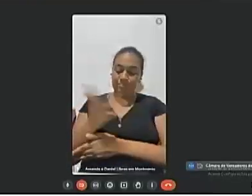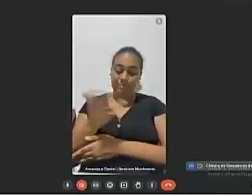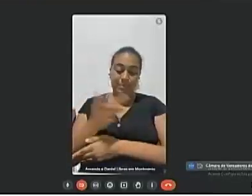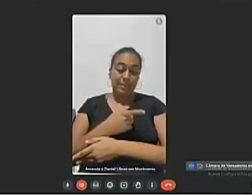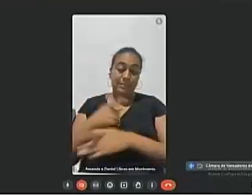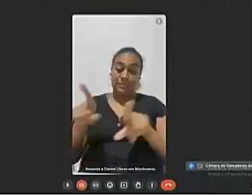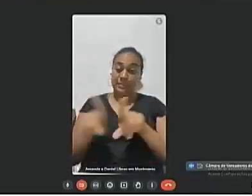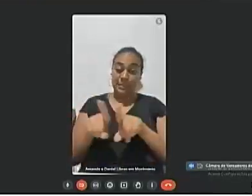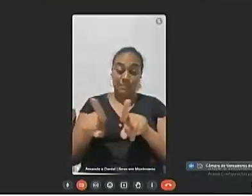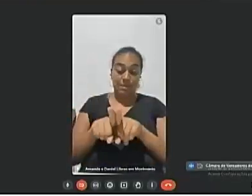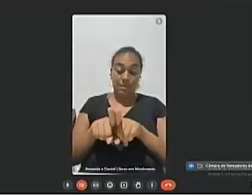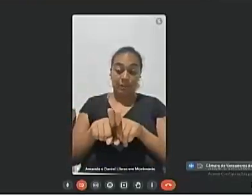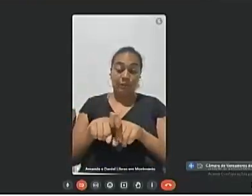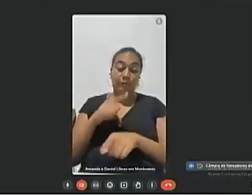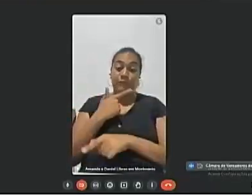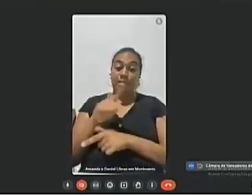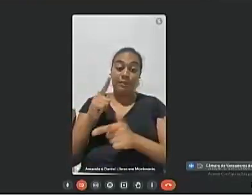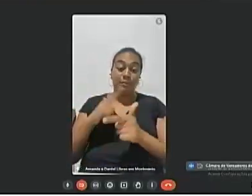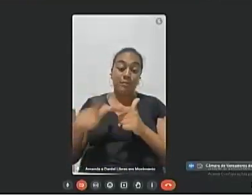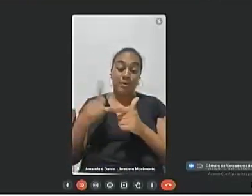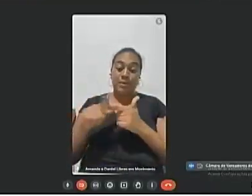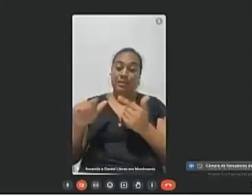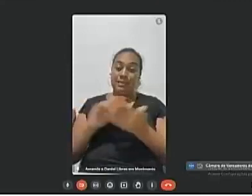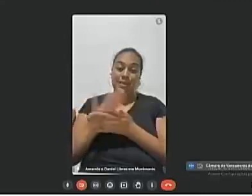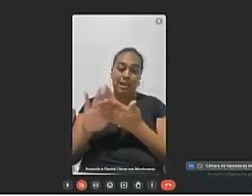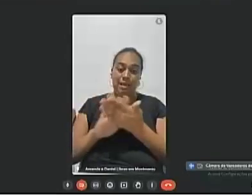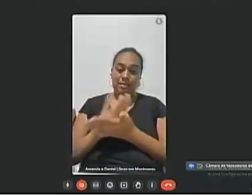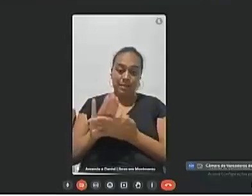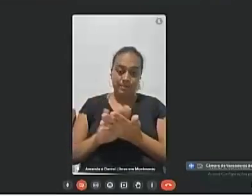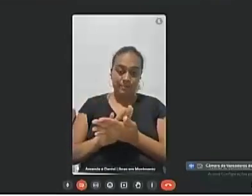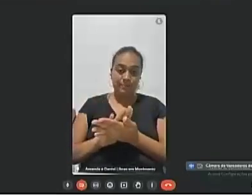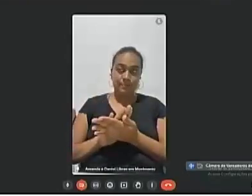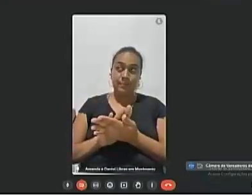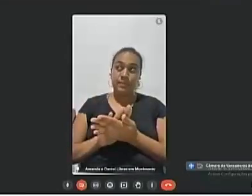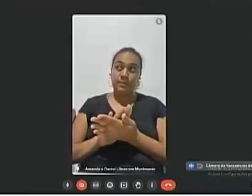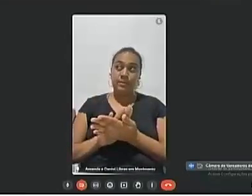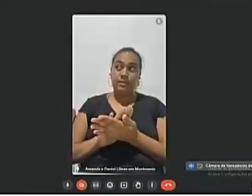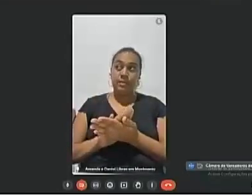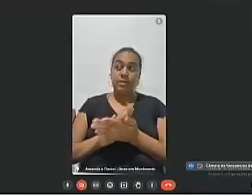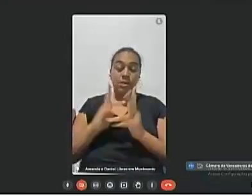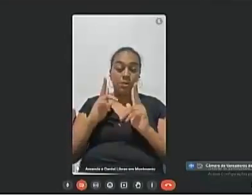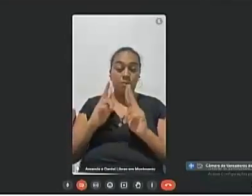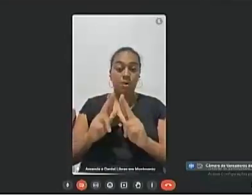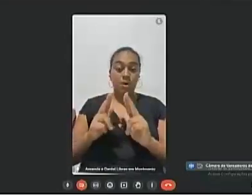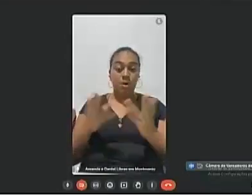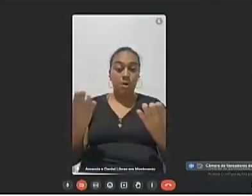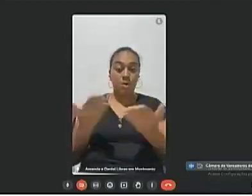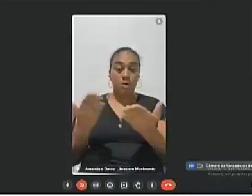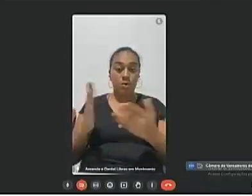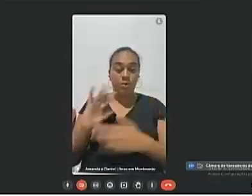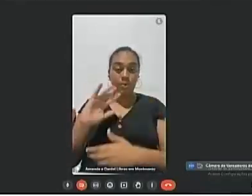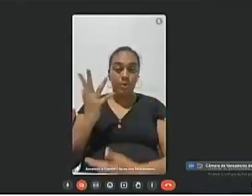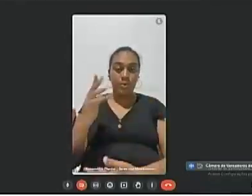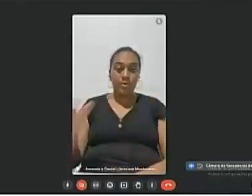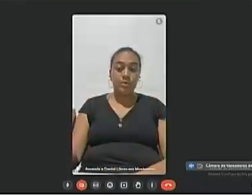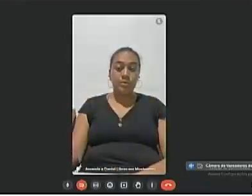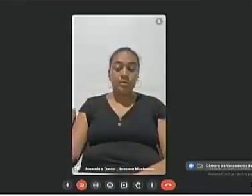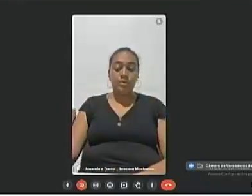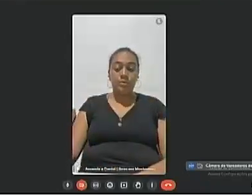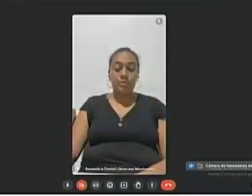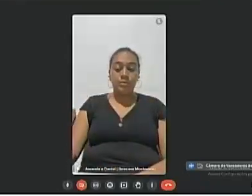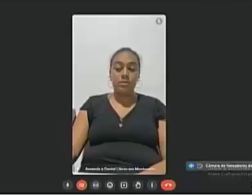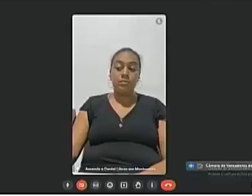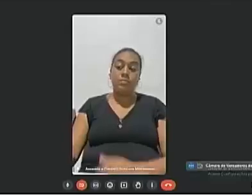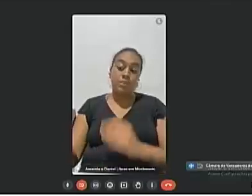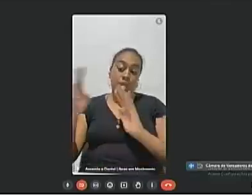vai causar uma cheia na parte de cima dessa curva, como acontece hoje. Senhor Claudinei, conforme o